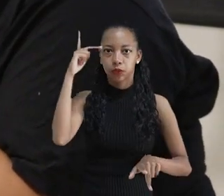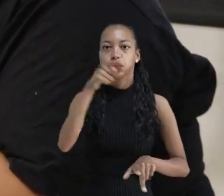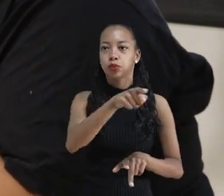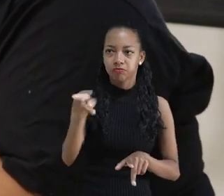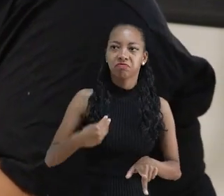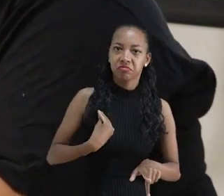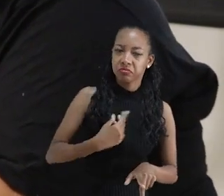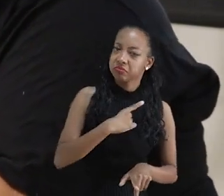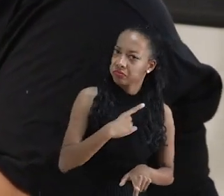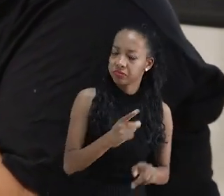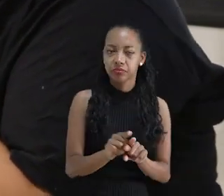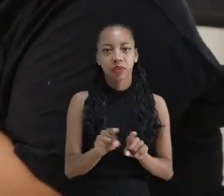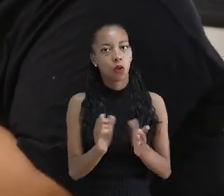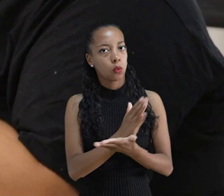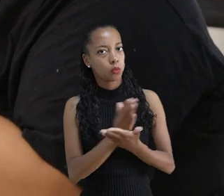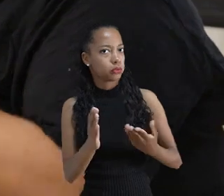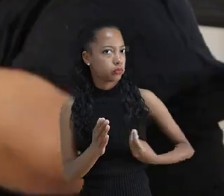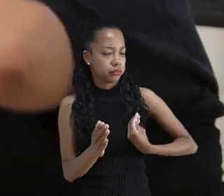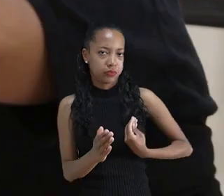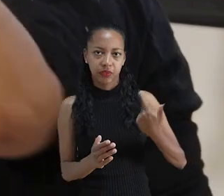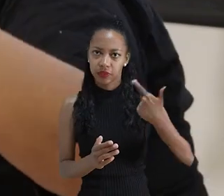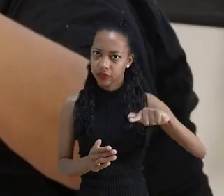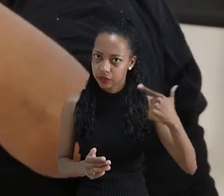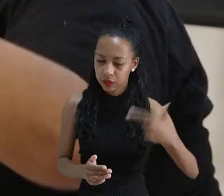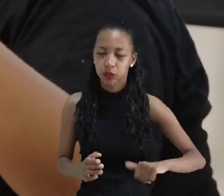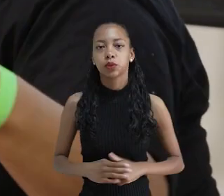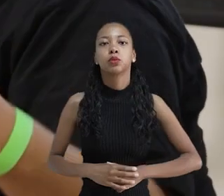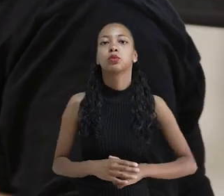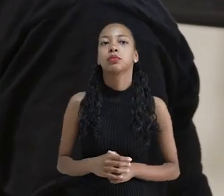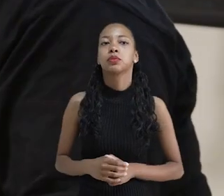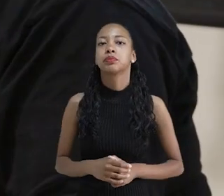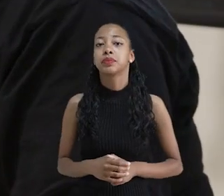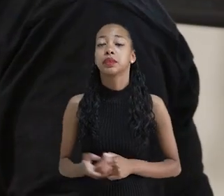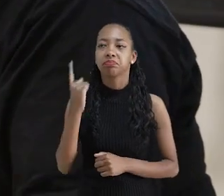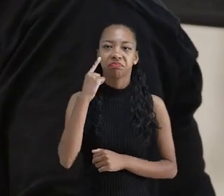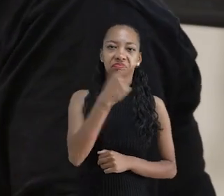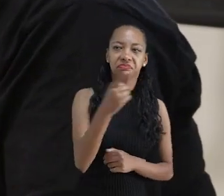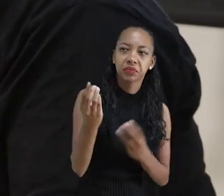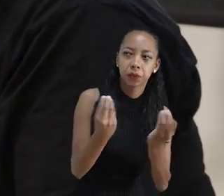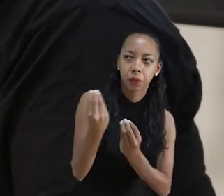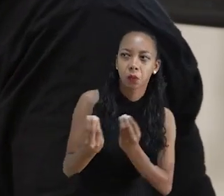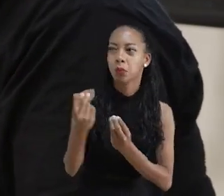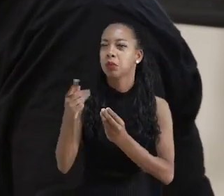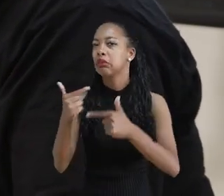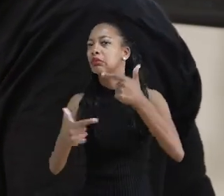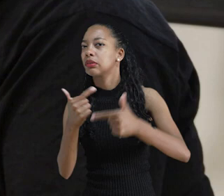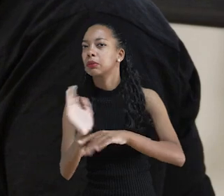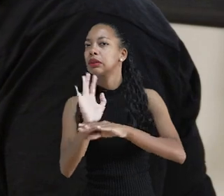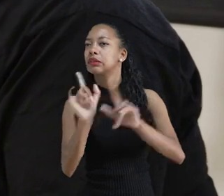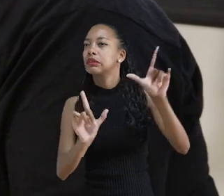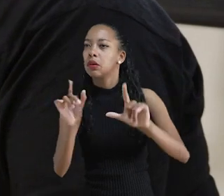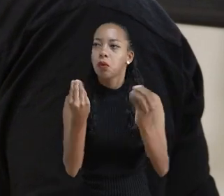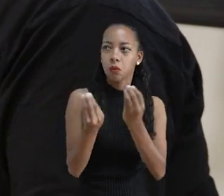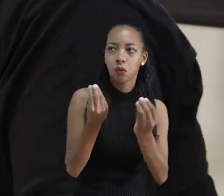né Eh esse grande movimento né que é esse cinema que a gente faz que é um cinema contra hegemônico né